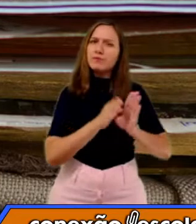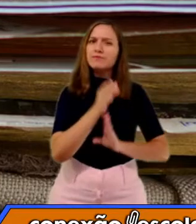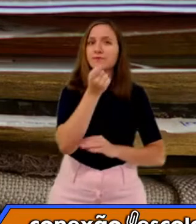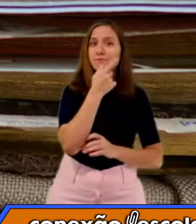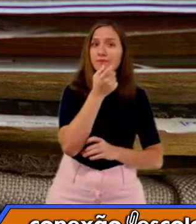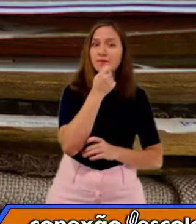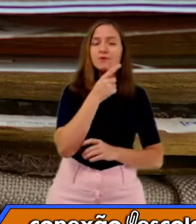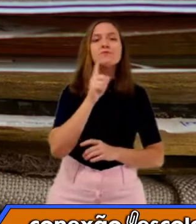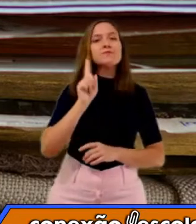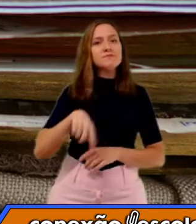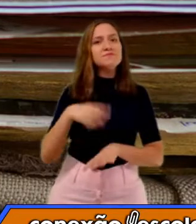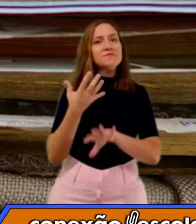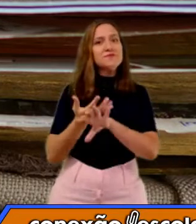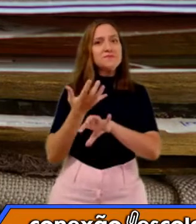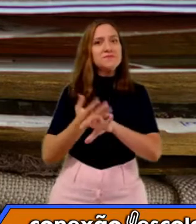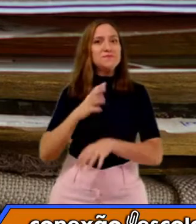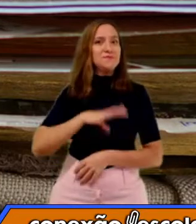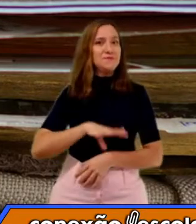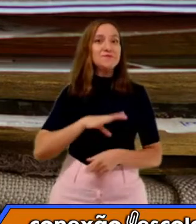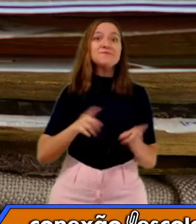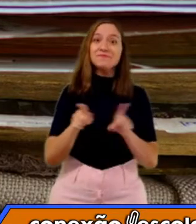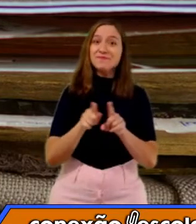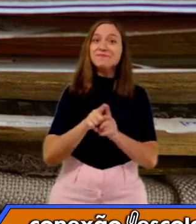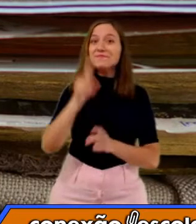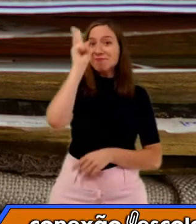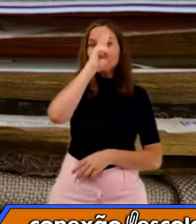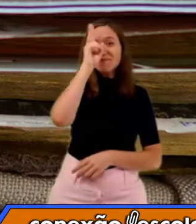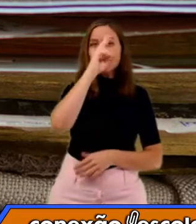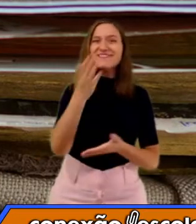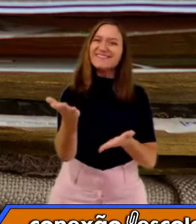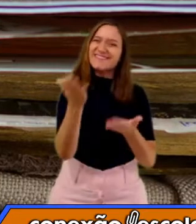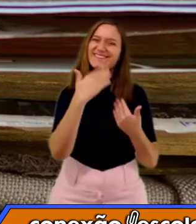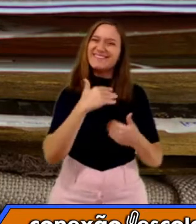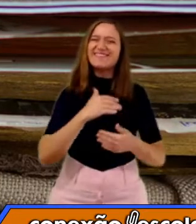de língua portuguesa e história. Vamos lá?